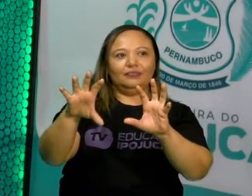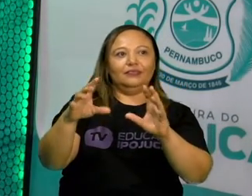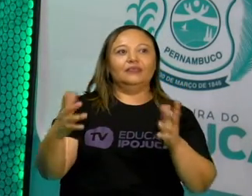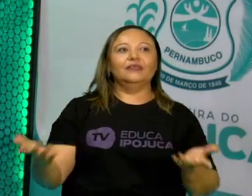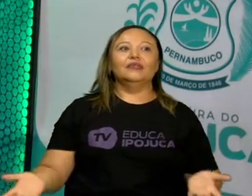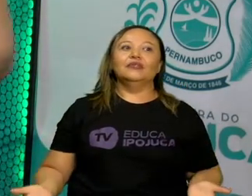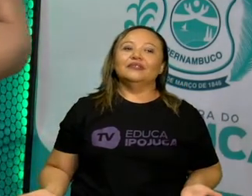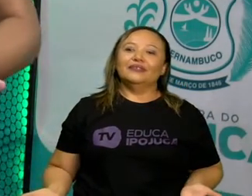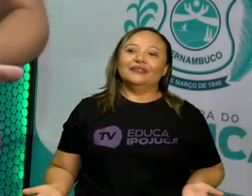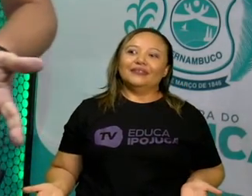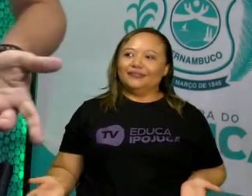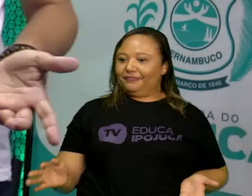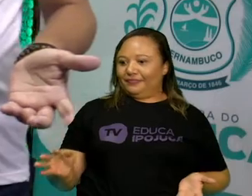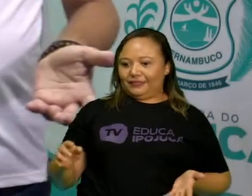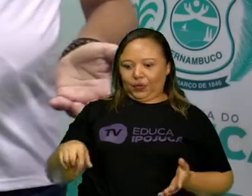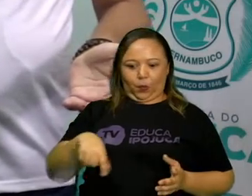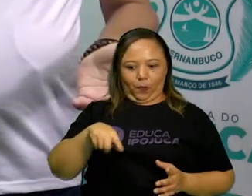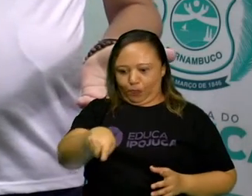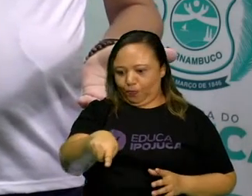Eu estou empurrando nada.